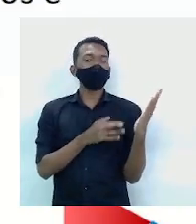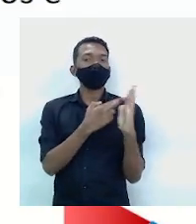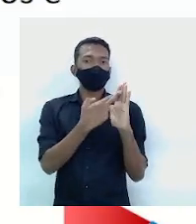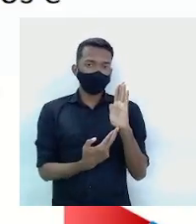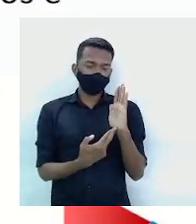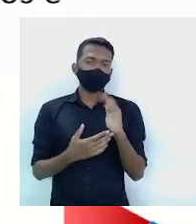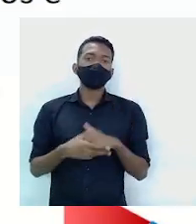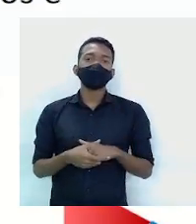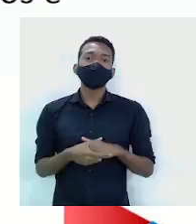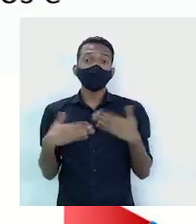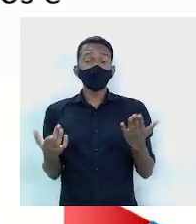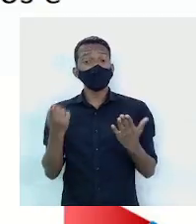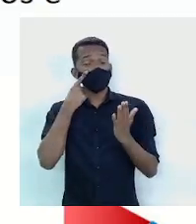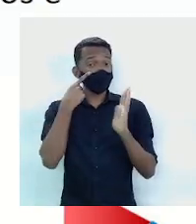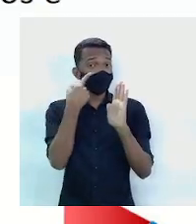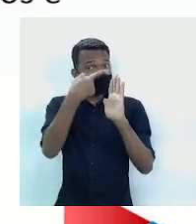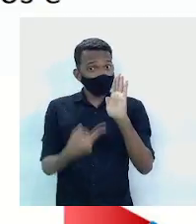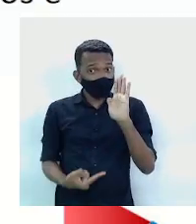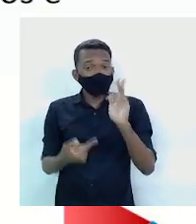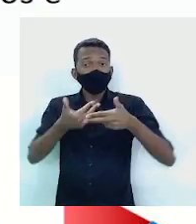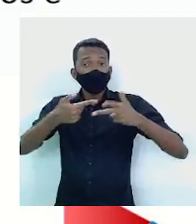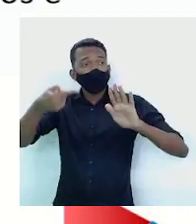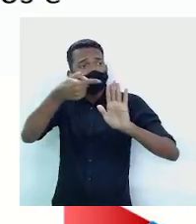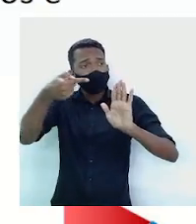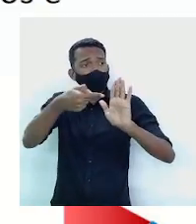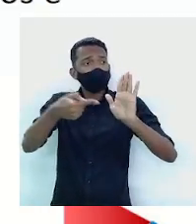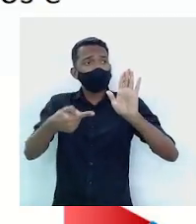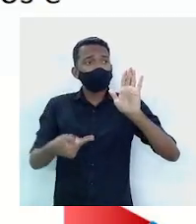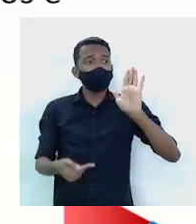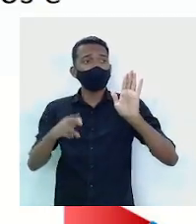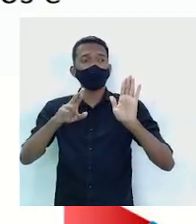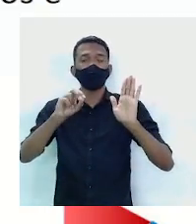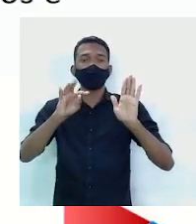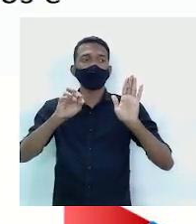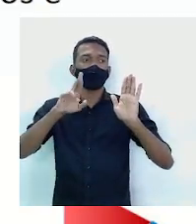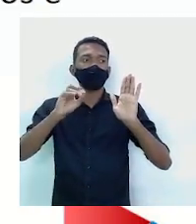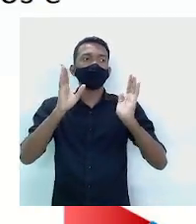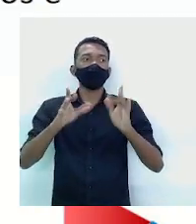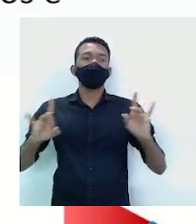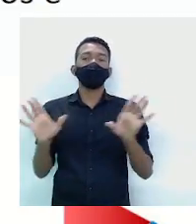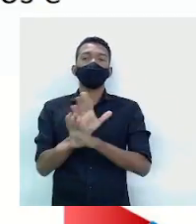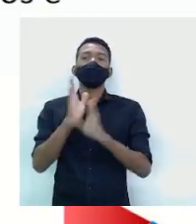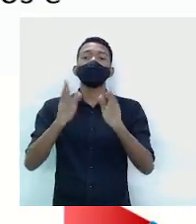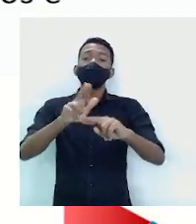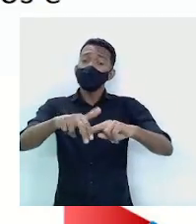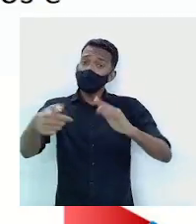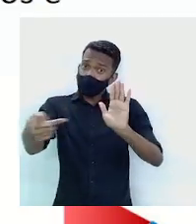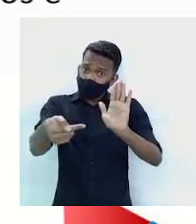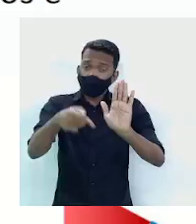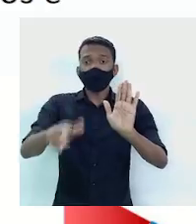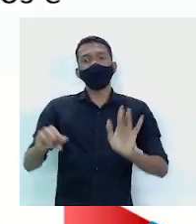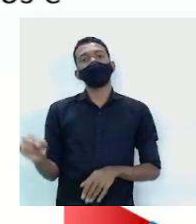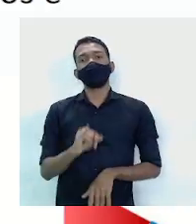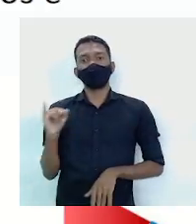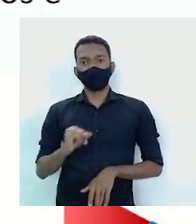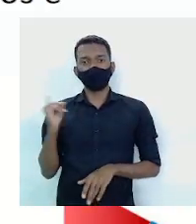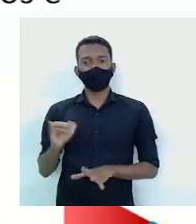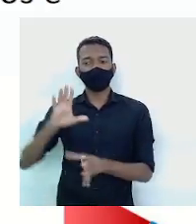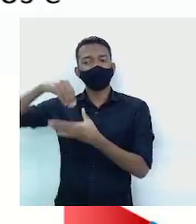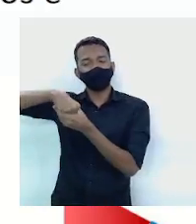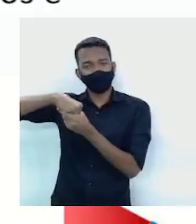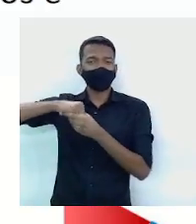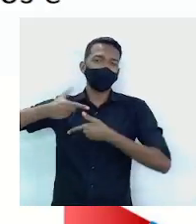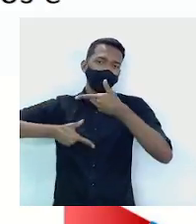Então, vejam só quantas coisas o roteiro possui e por isso o roteiro é tão importante para esse tipo